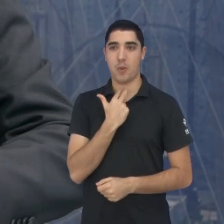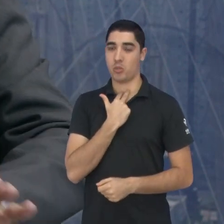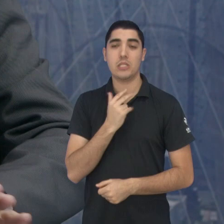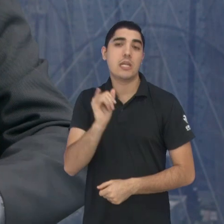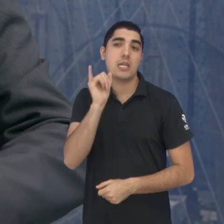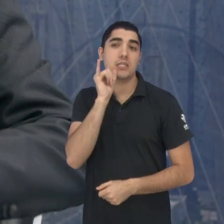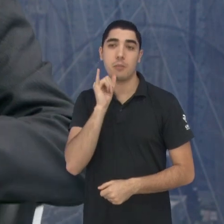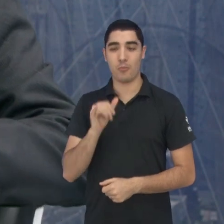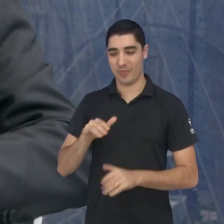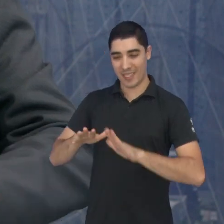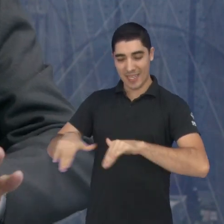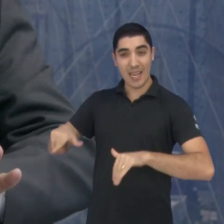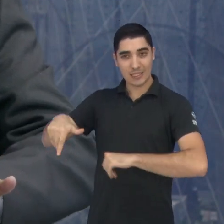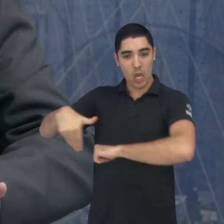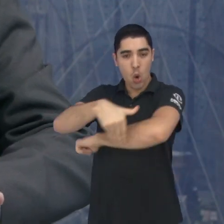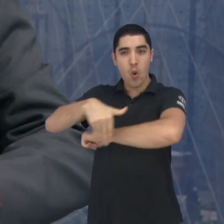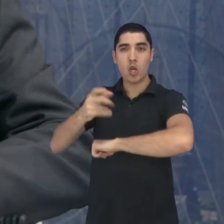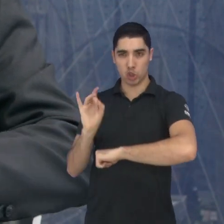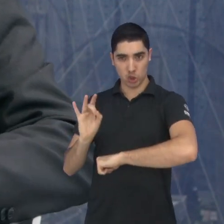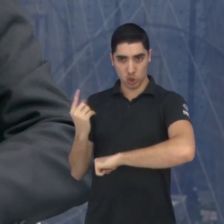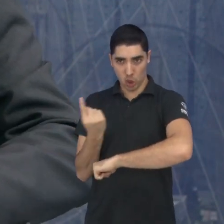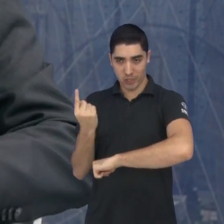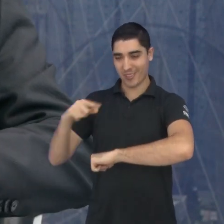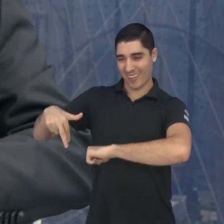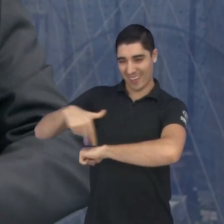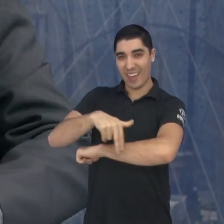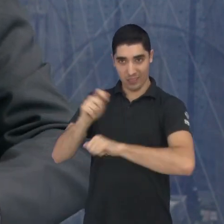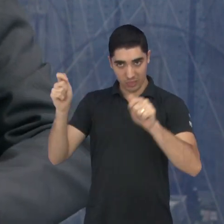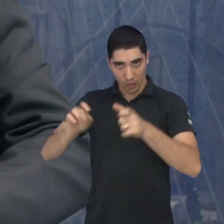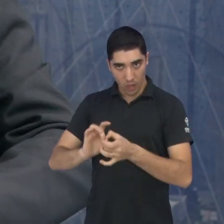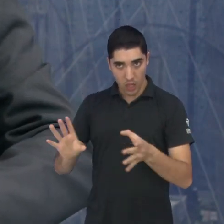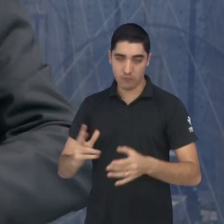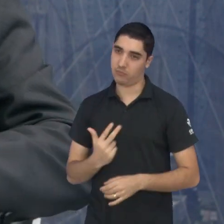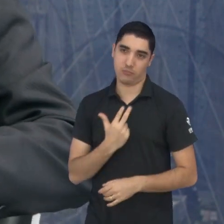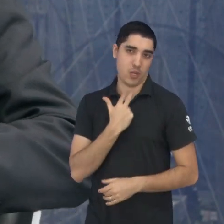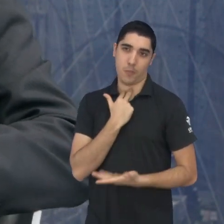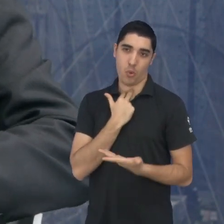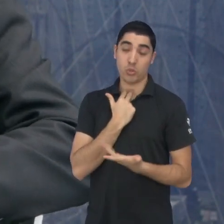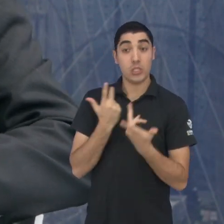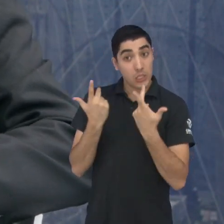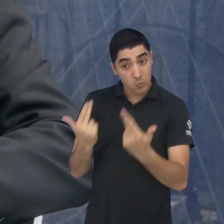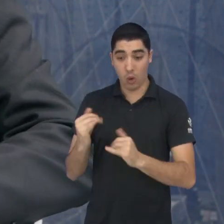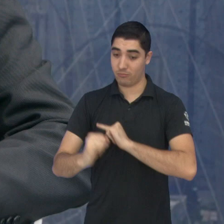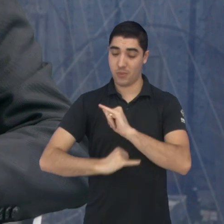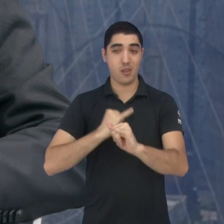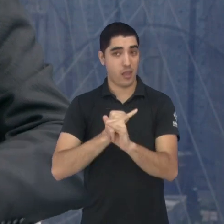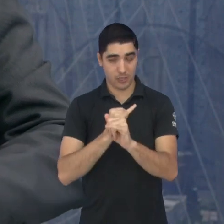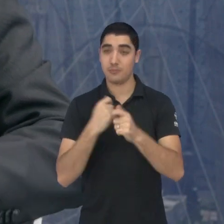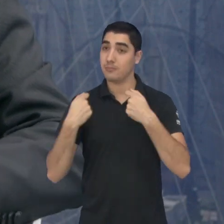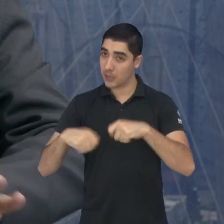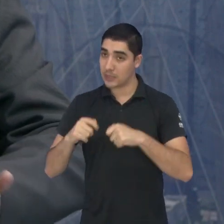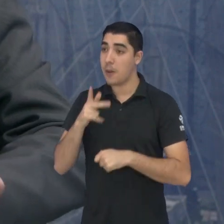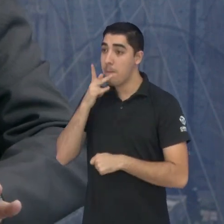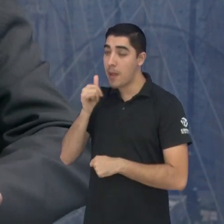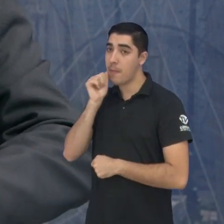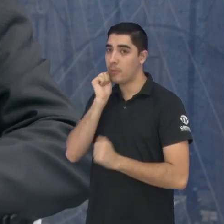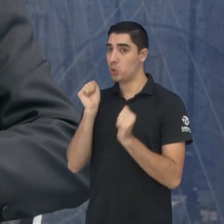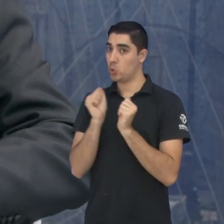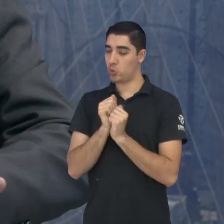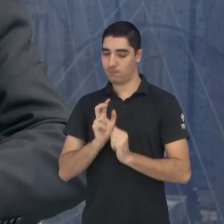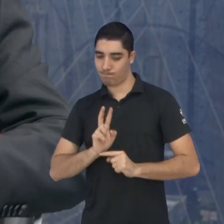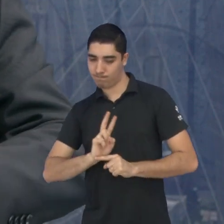andando sozinha pela rua, andando sozinha pela praça, sem a vigilância dos pais, na internet é a mesma coisa. As crianças não podem